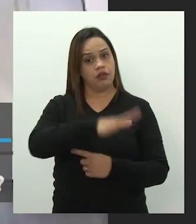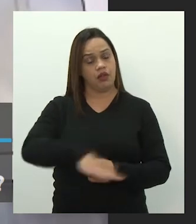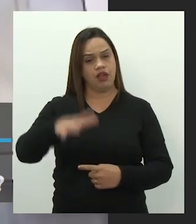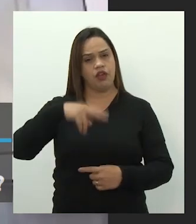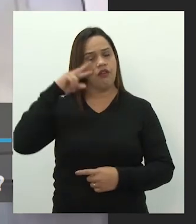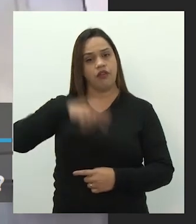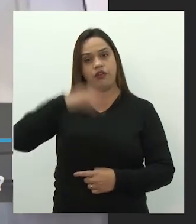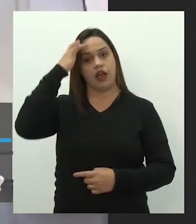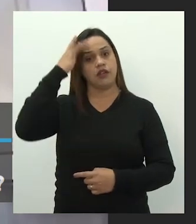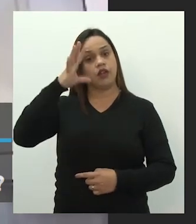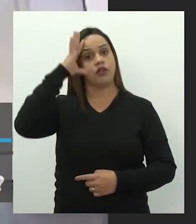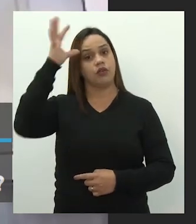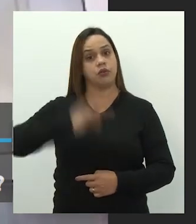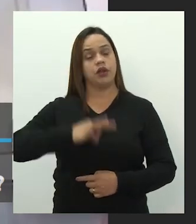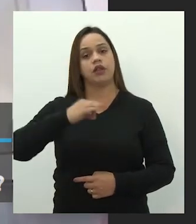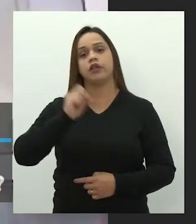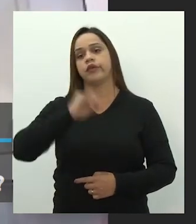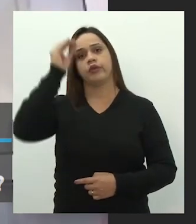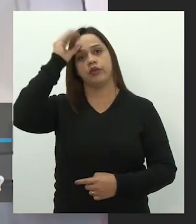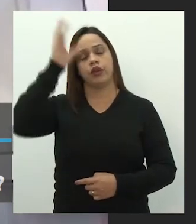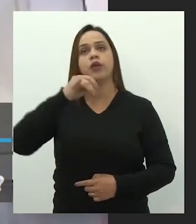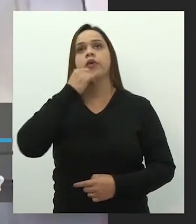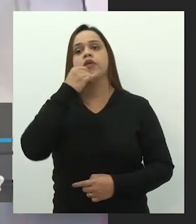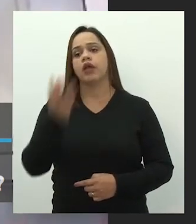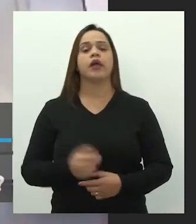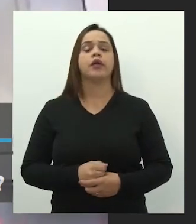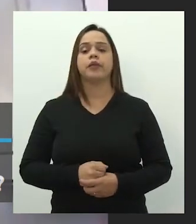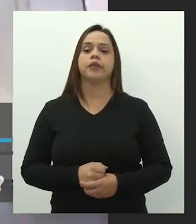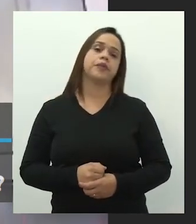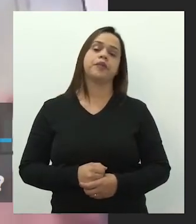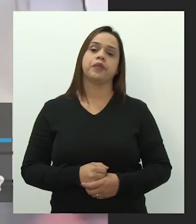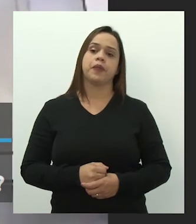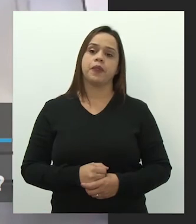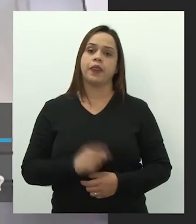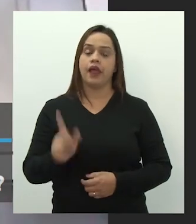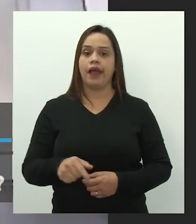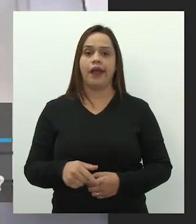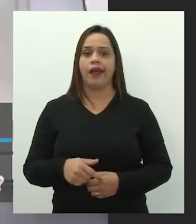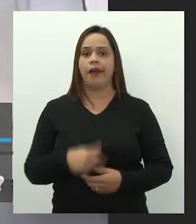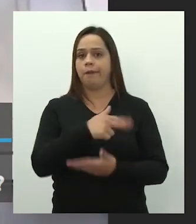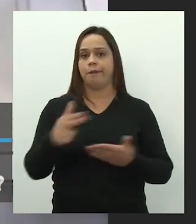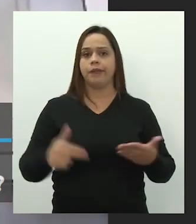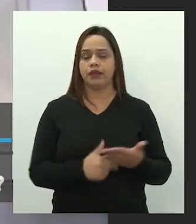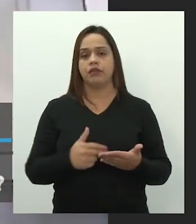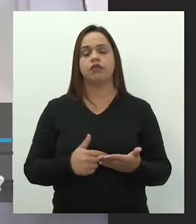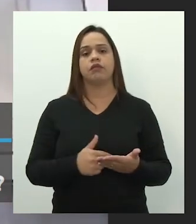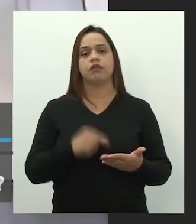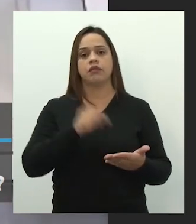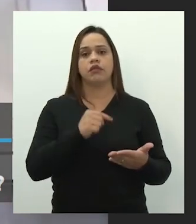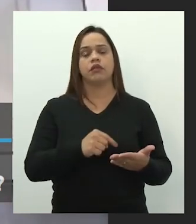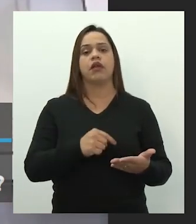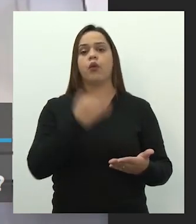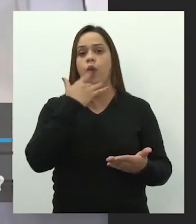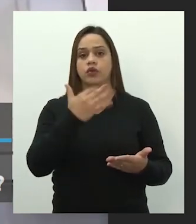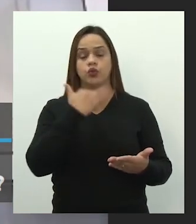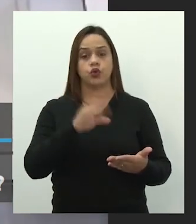Vou dar um exemplo. Por exemplo, pintar desenhos com as cores indicadas por números, tá? Então, é